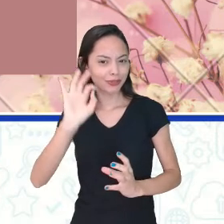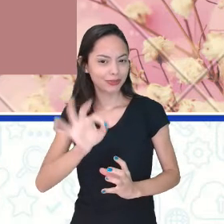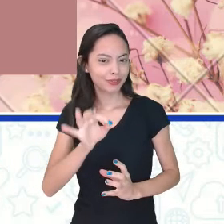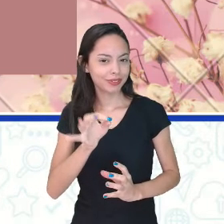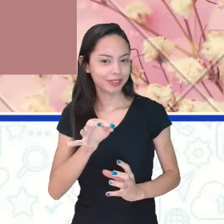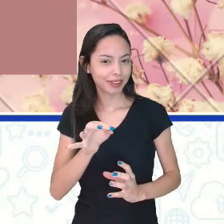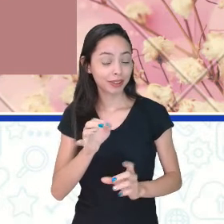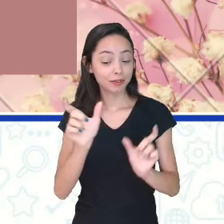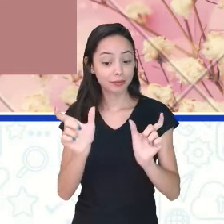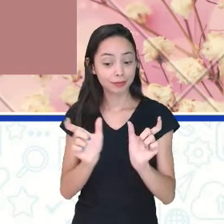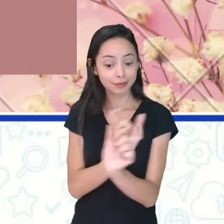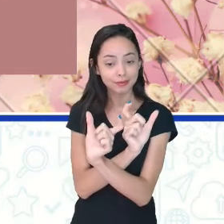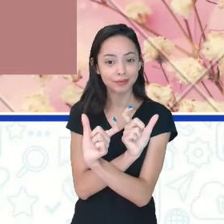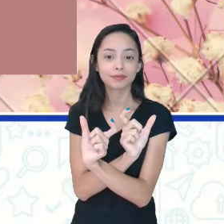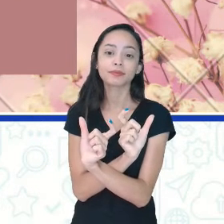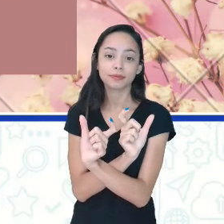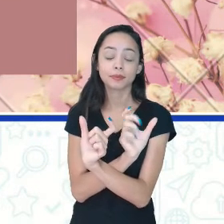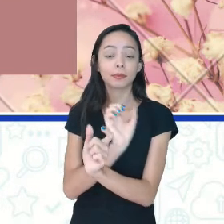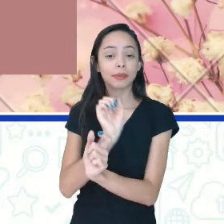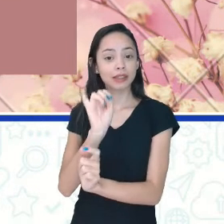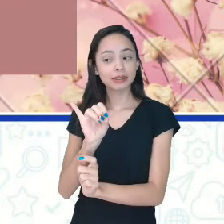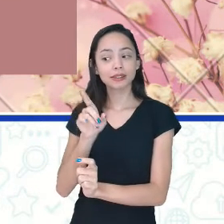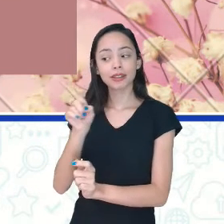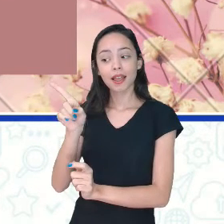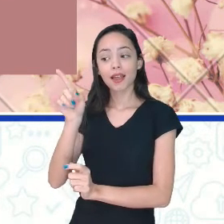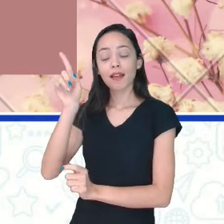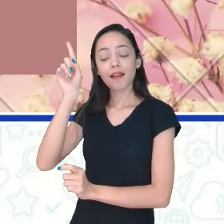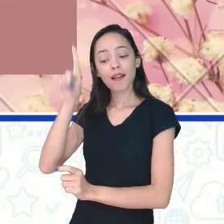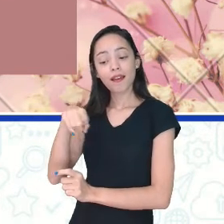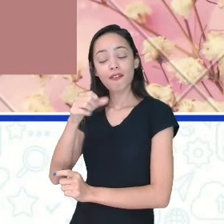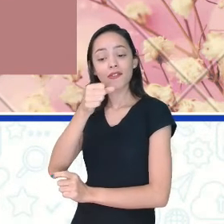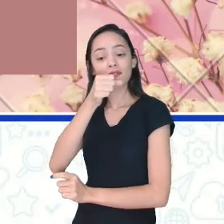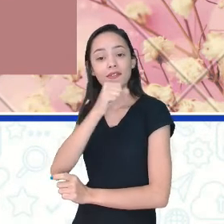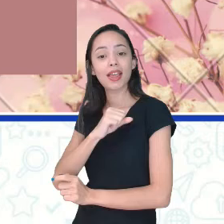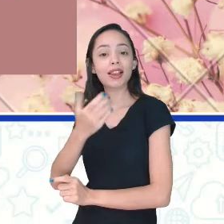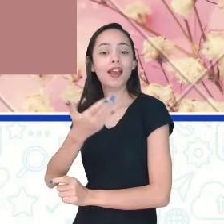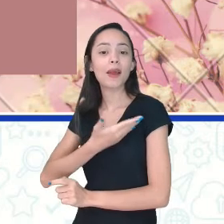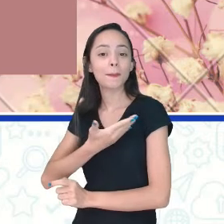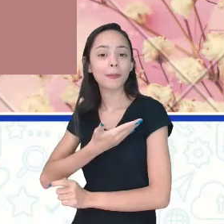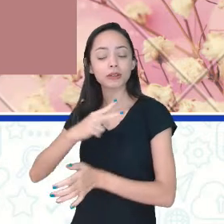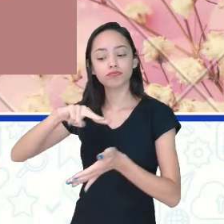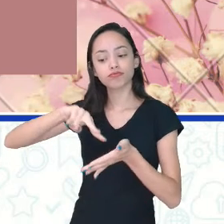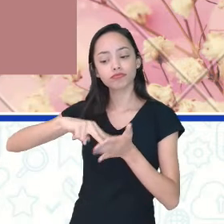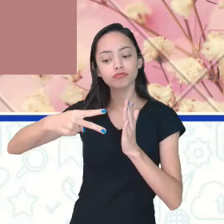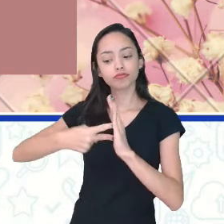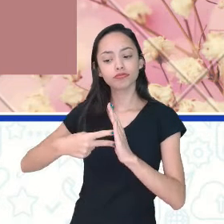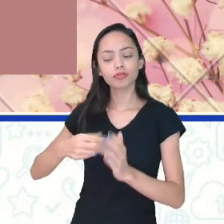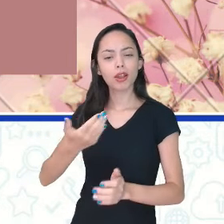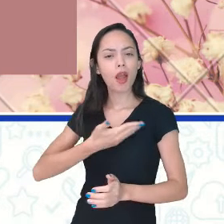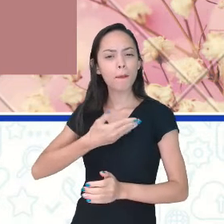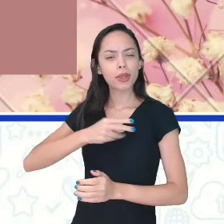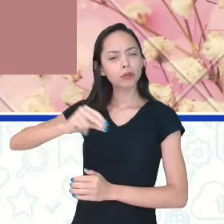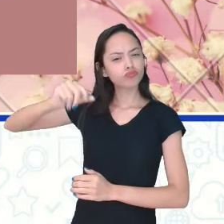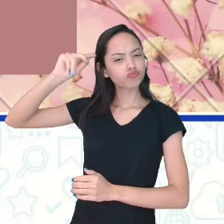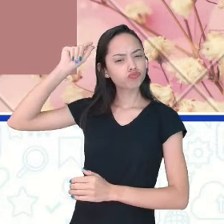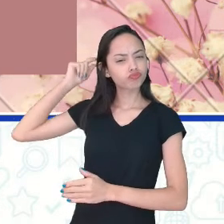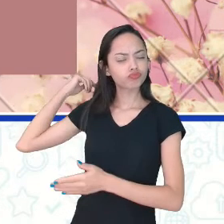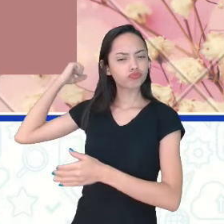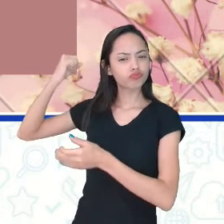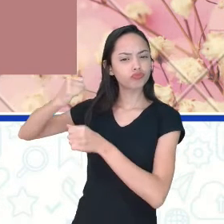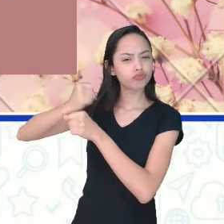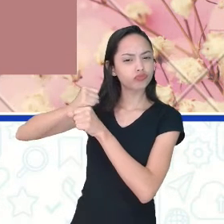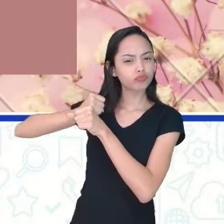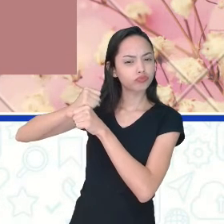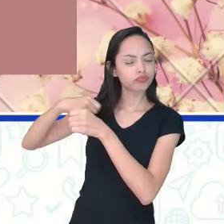de novo, se eu disser, ela é minha velha amiga, eu dou uma ideia de uma amizade antiga,